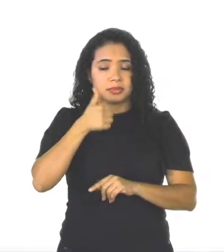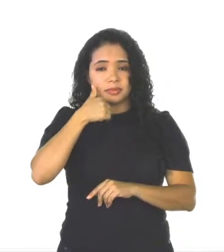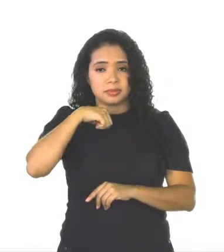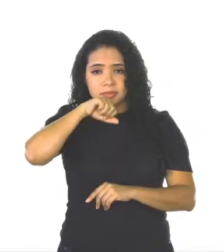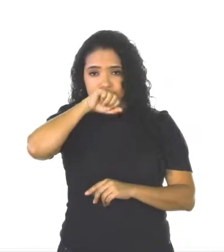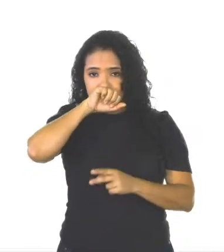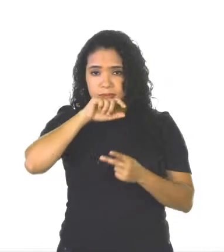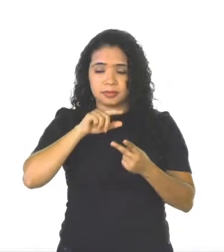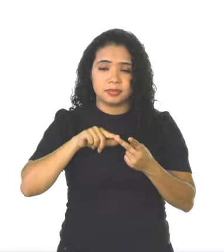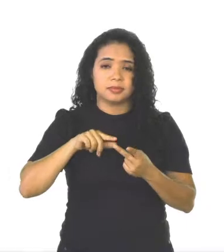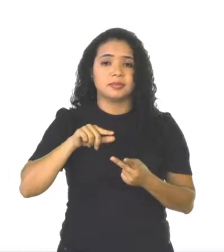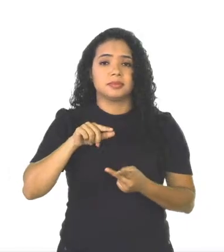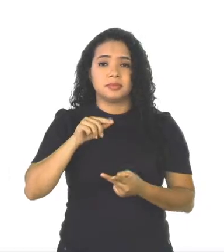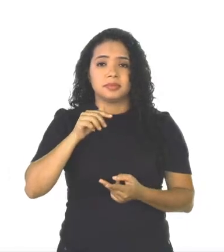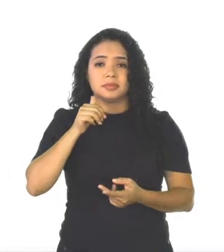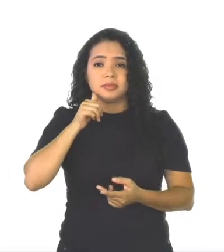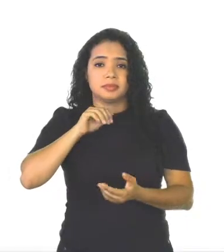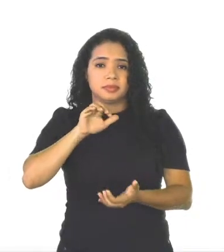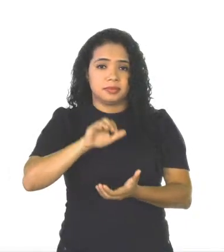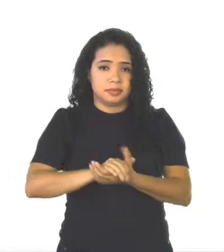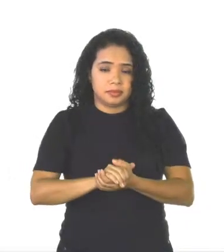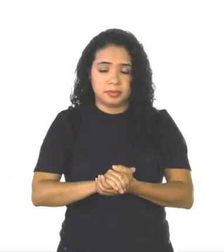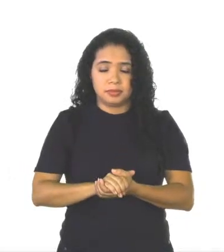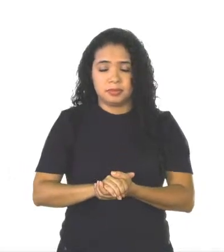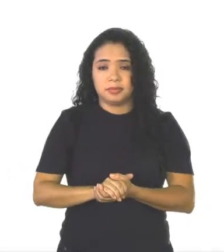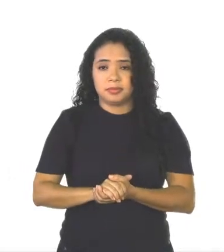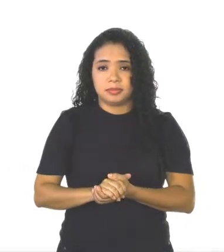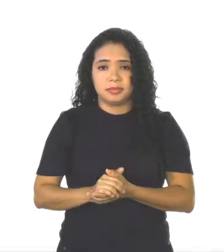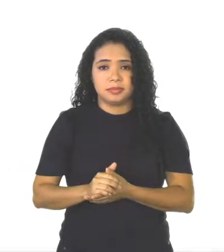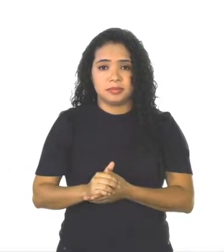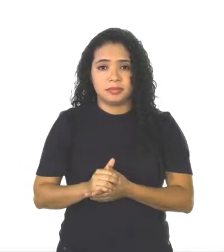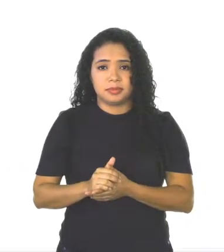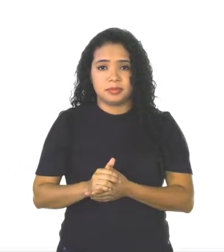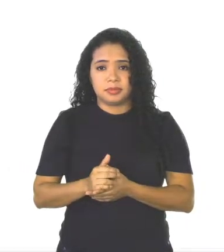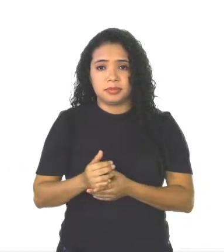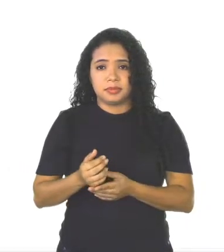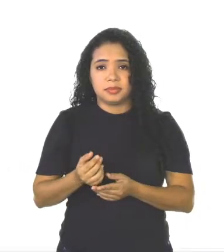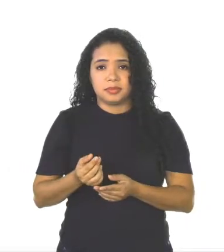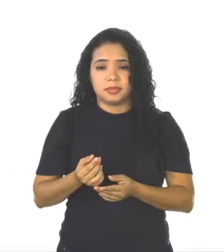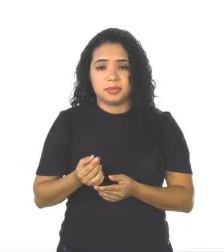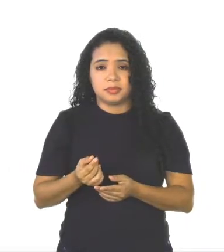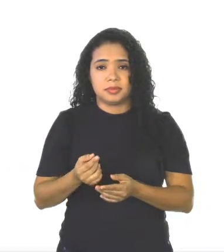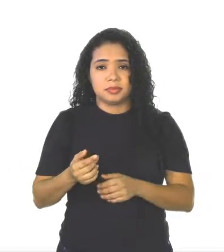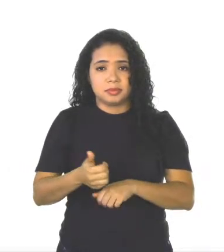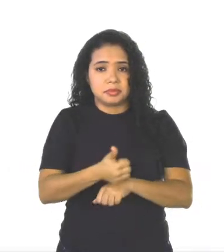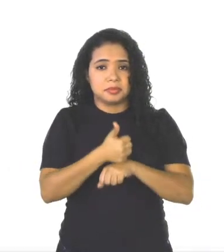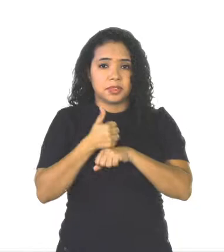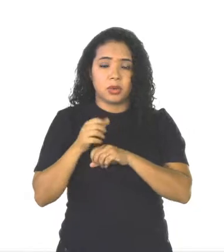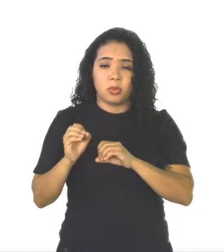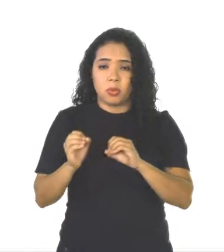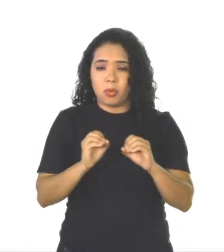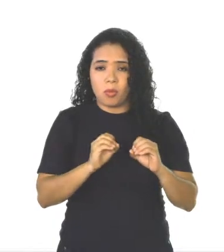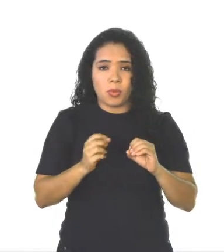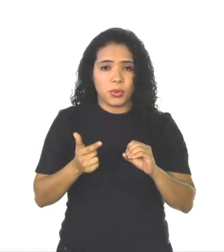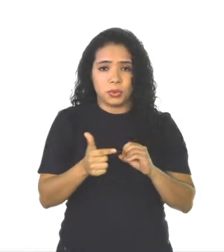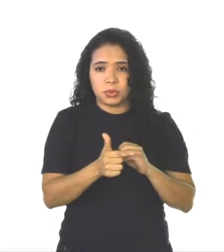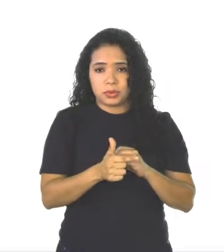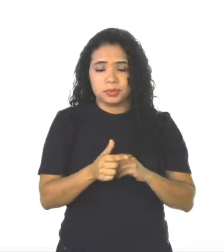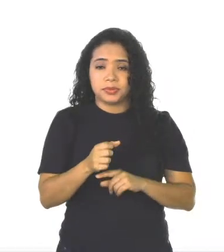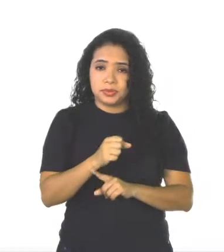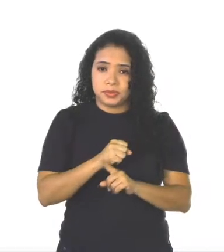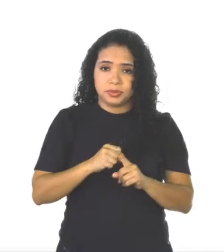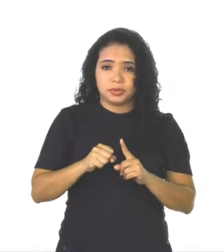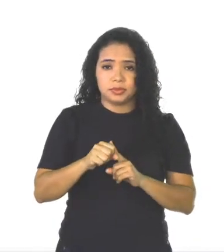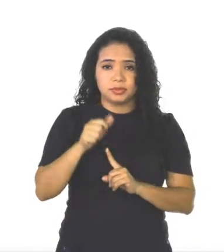e esposa, não possuindo qualquer hipótese de ambição profissional. Em termos sociais,